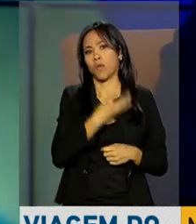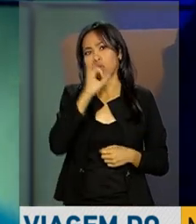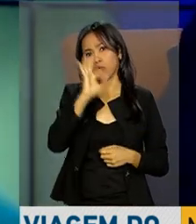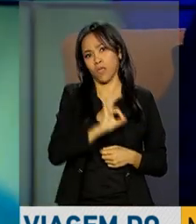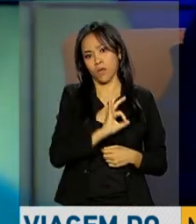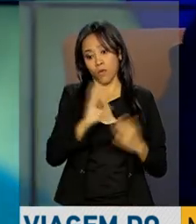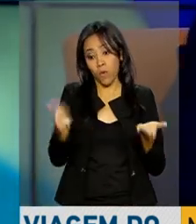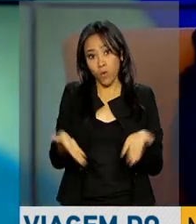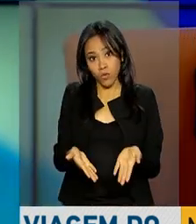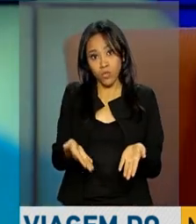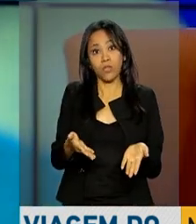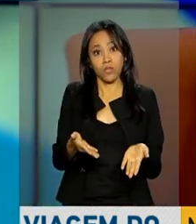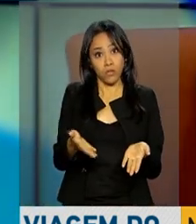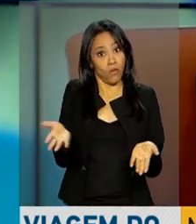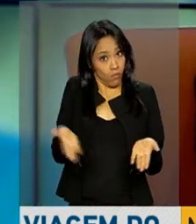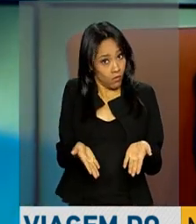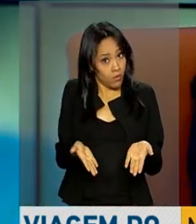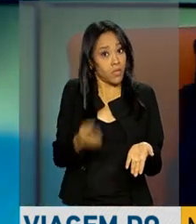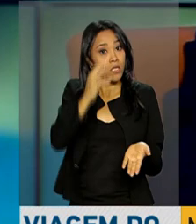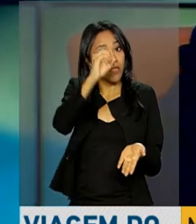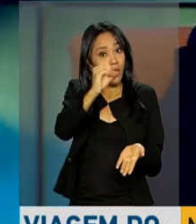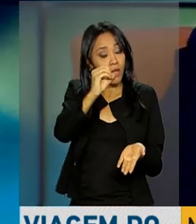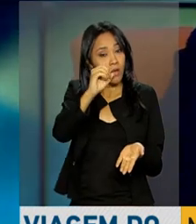5,4%. Hoje, o PIB hoje é de